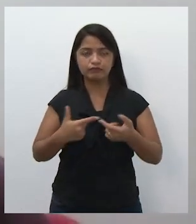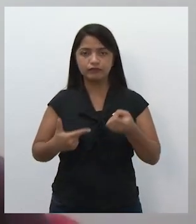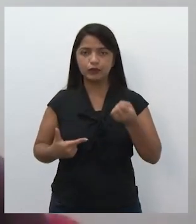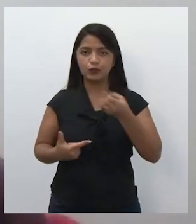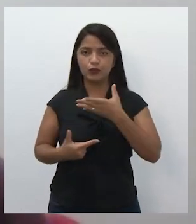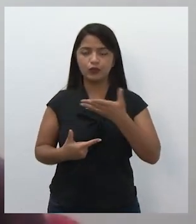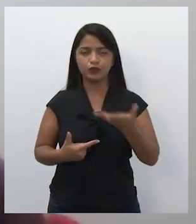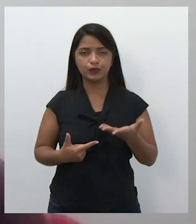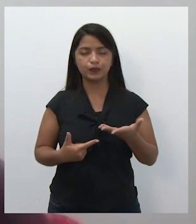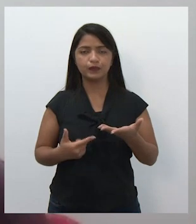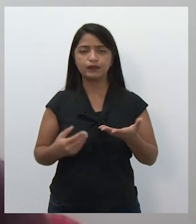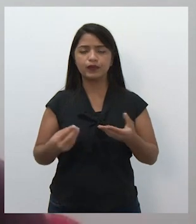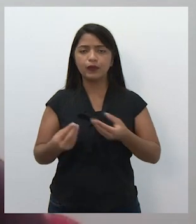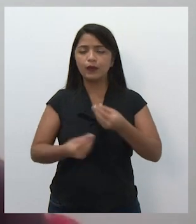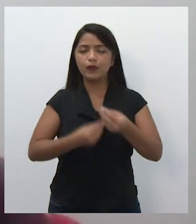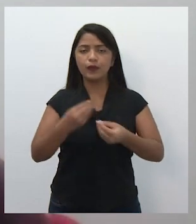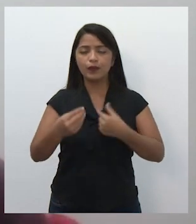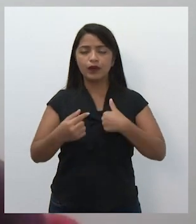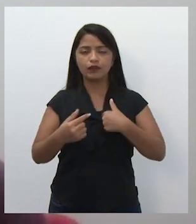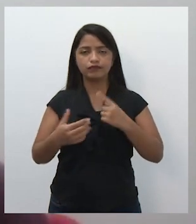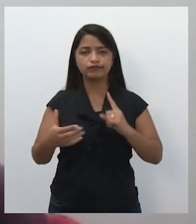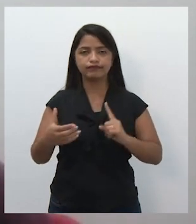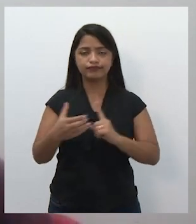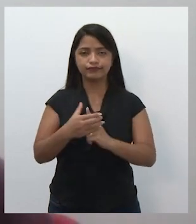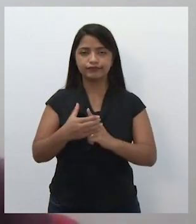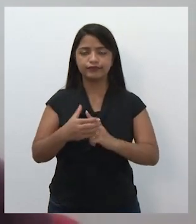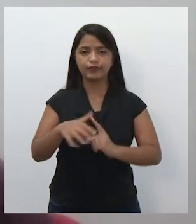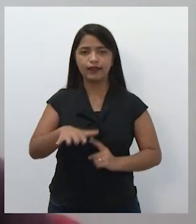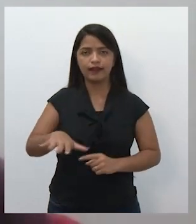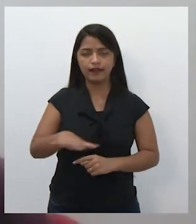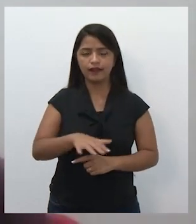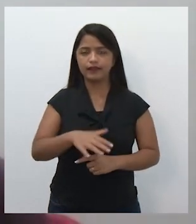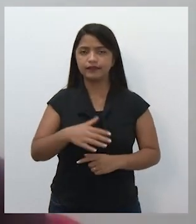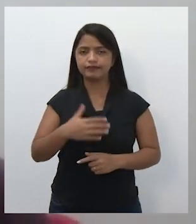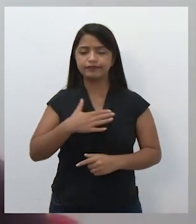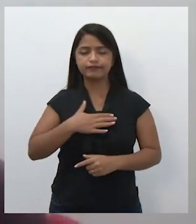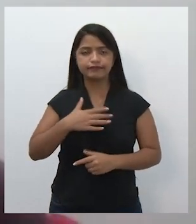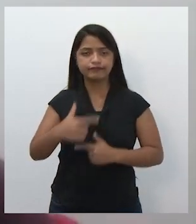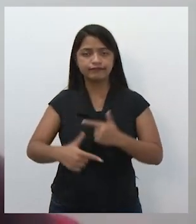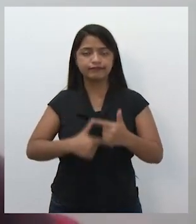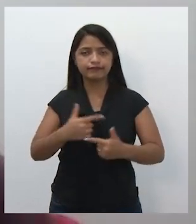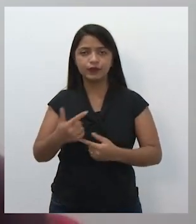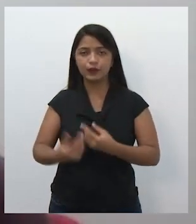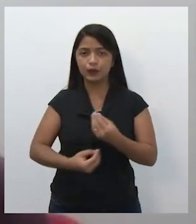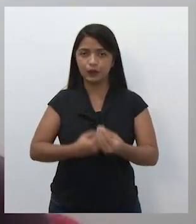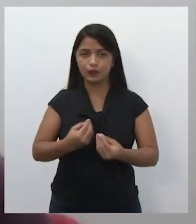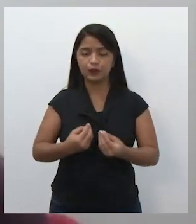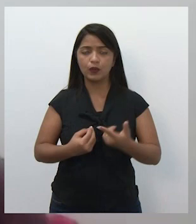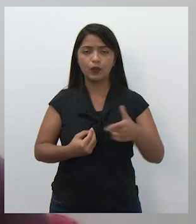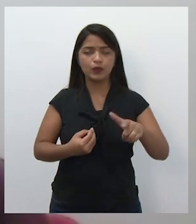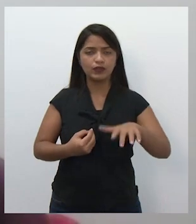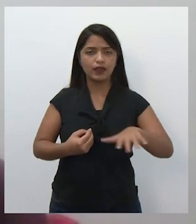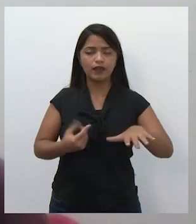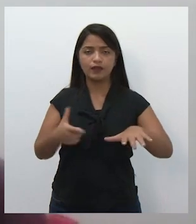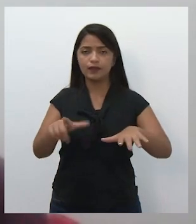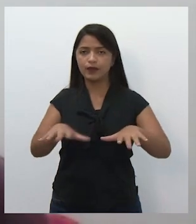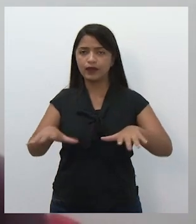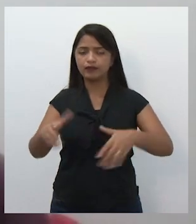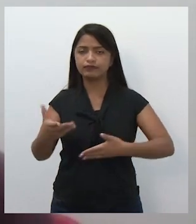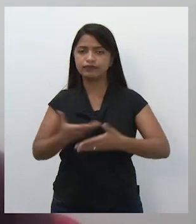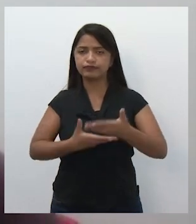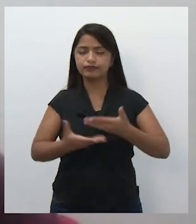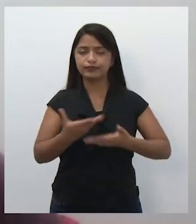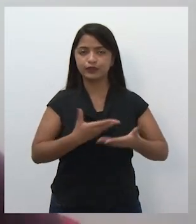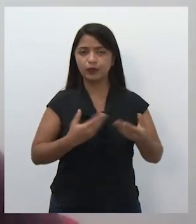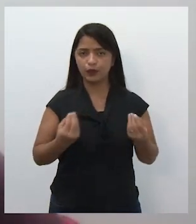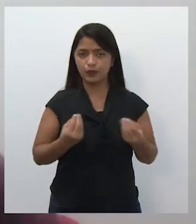como é que a gente vai se integrar? Como é que a área vai funcionar? E é óbvio, o diálogo dentro da área e com outras áreas também, essa questão que foi levantada. Mas qual é o tema